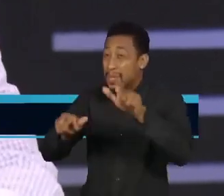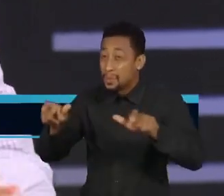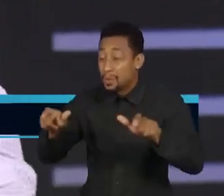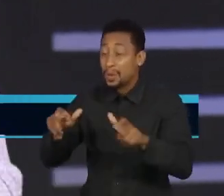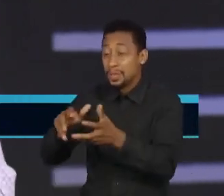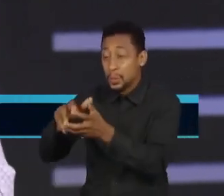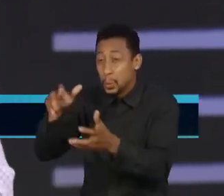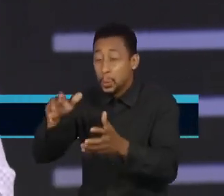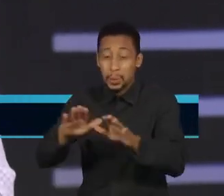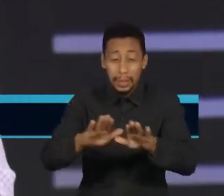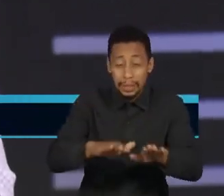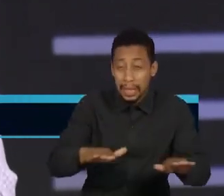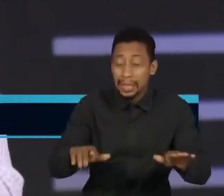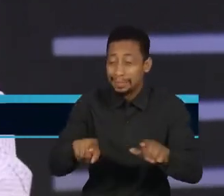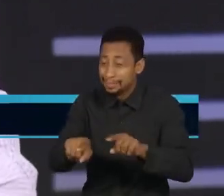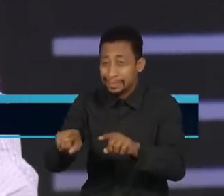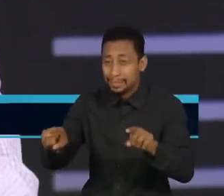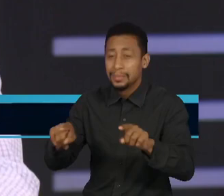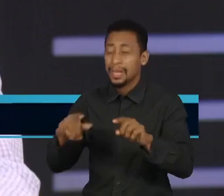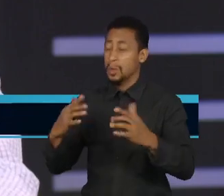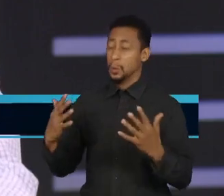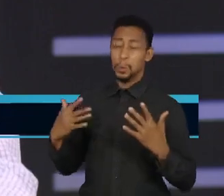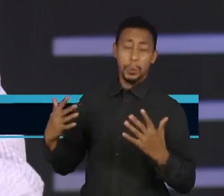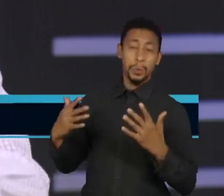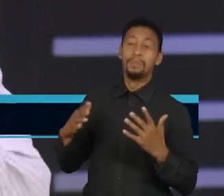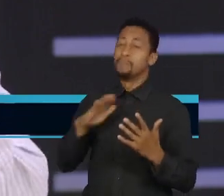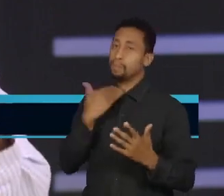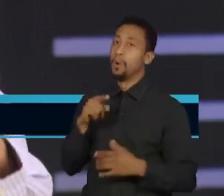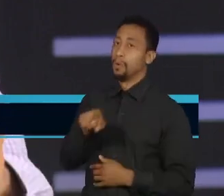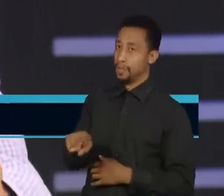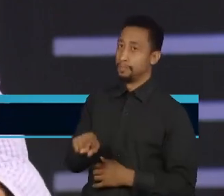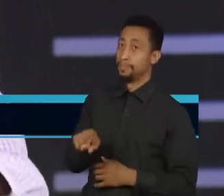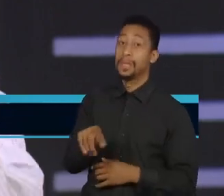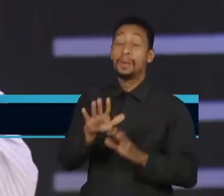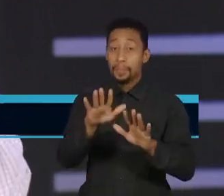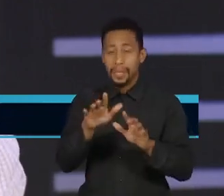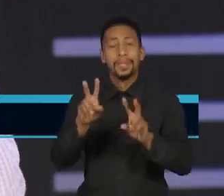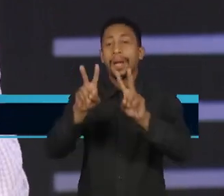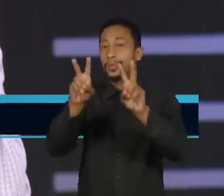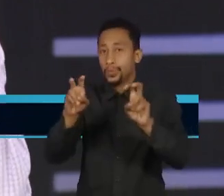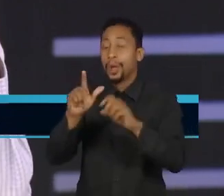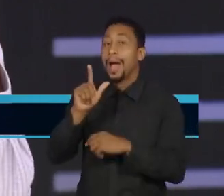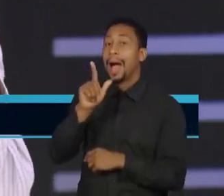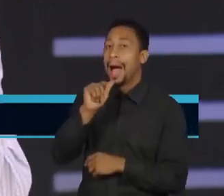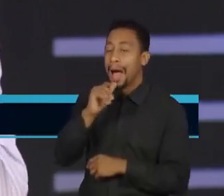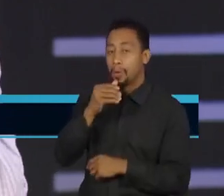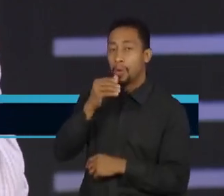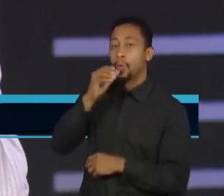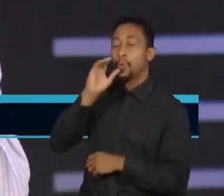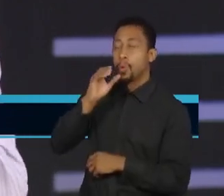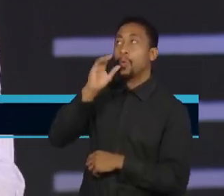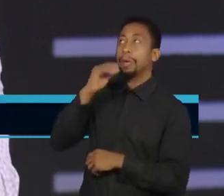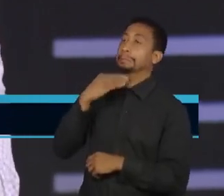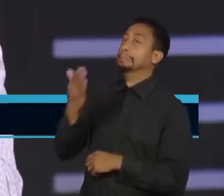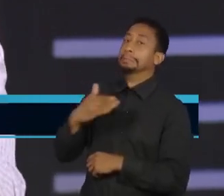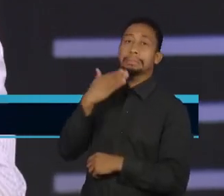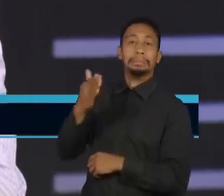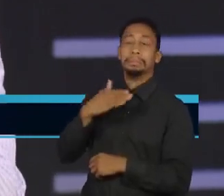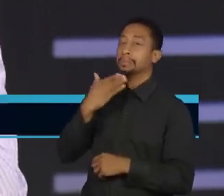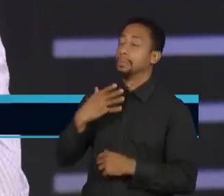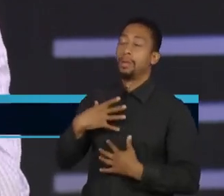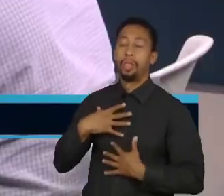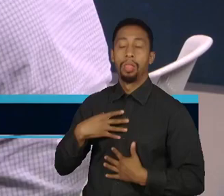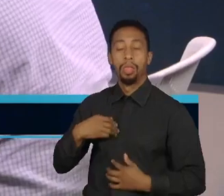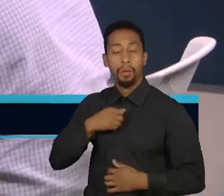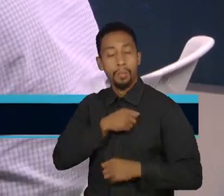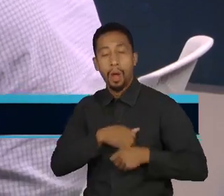de idoso, não é a desidratação de recém-nascido, de perda de líquidos, queda de pressão, arritmia, que